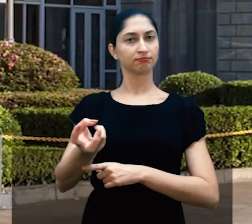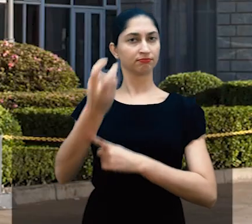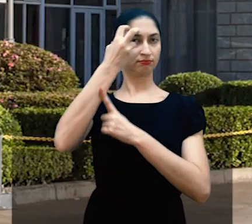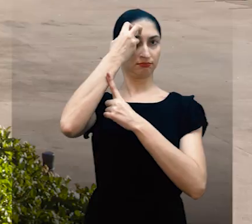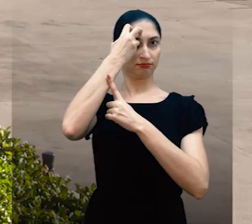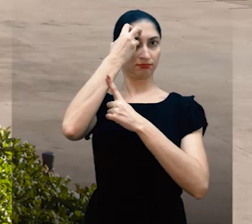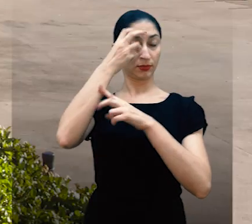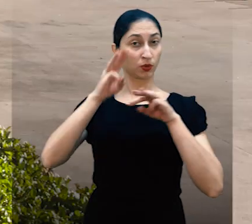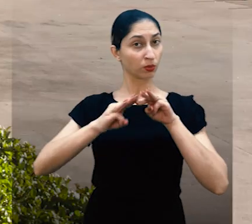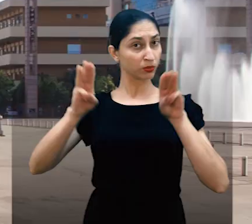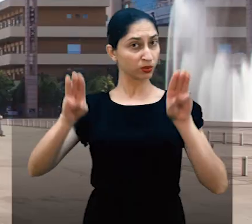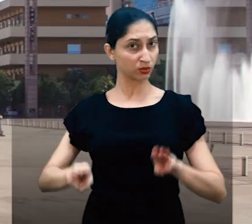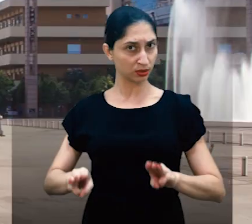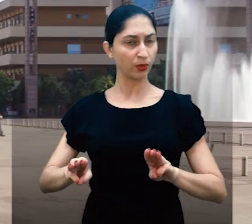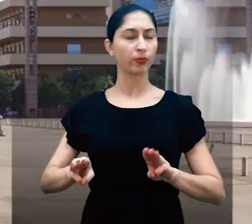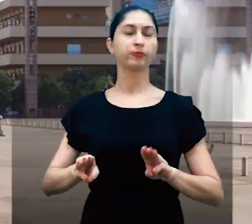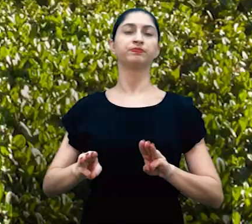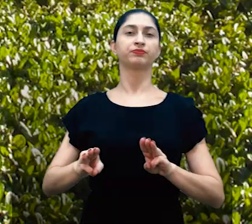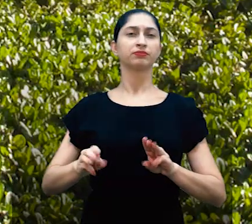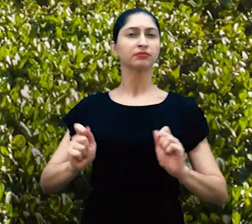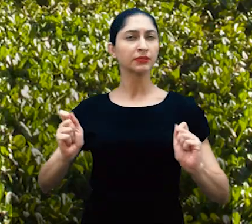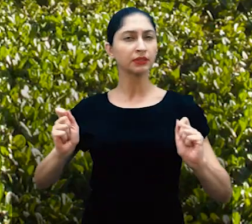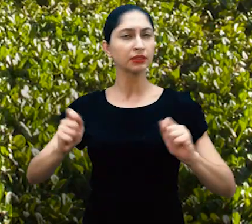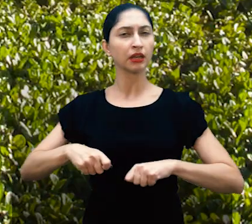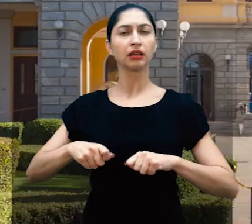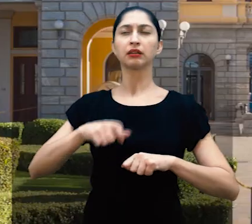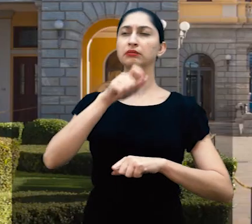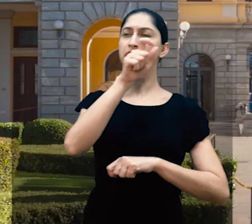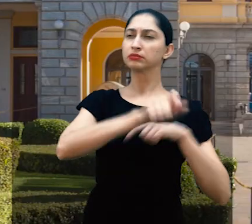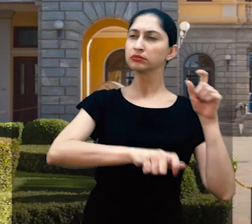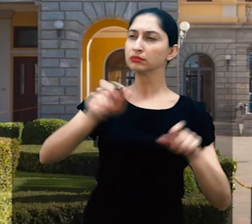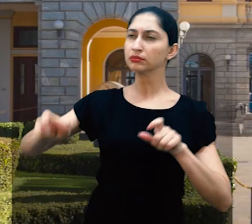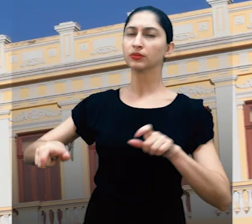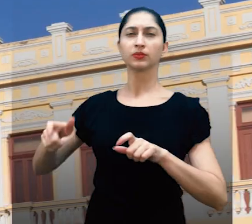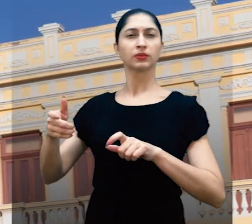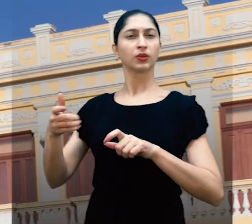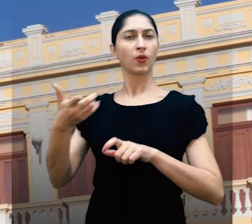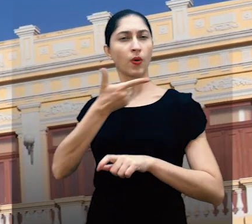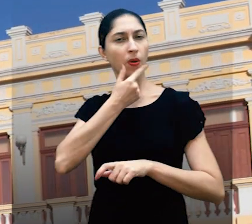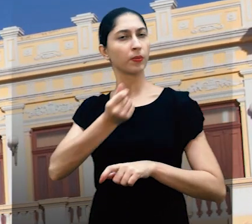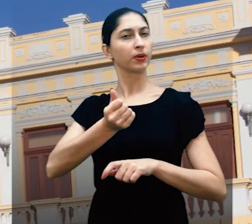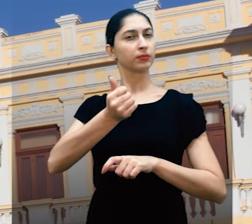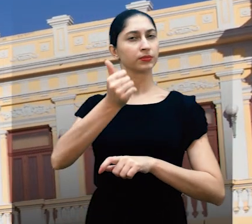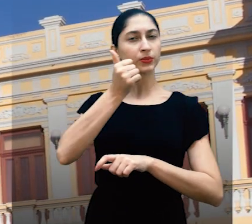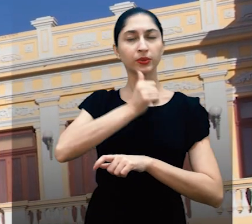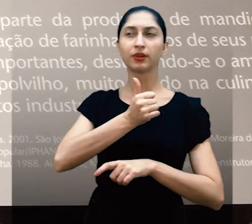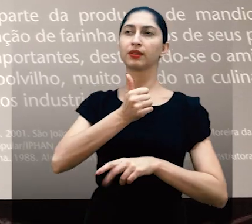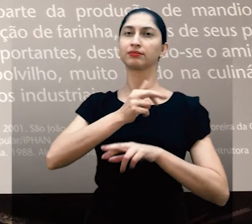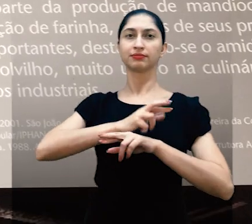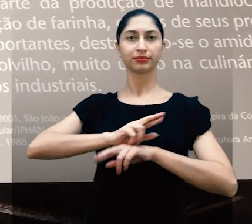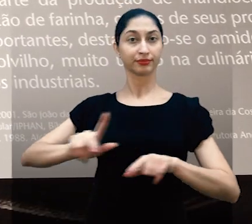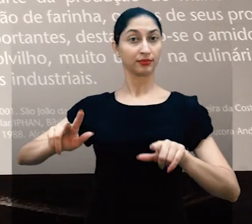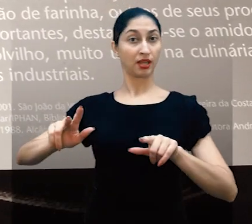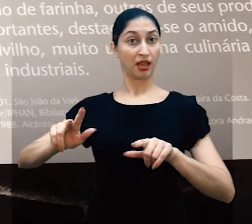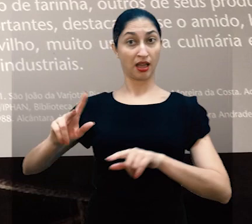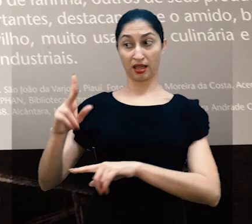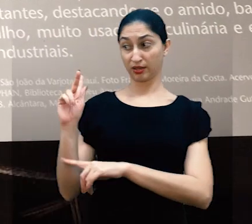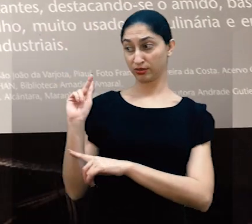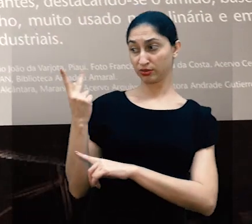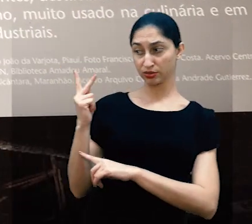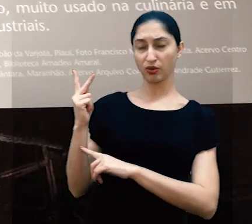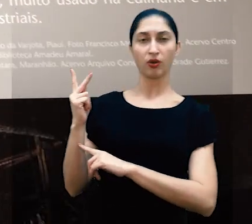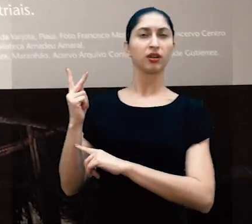O Museu de Artes e Ofícios está pleno de homens e mulheres assim, ainda que a história tenha